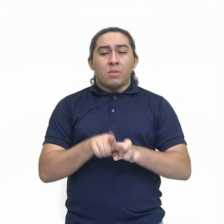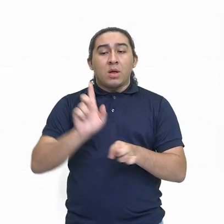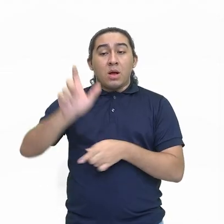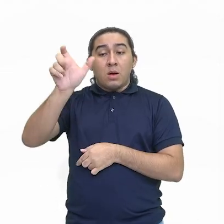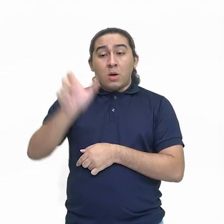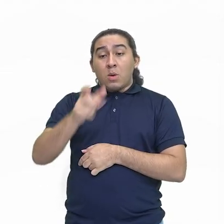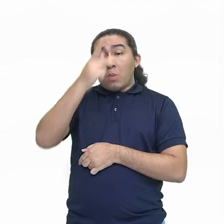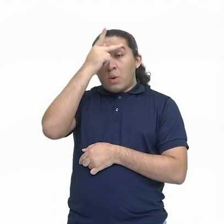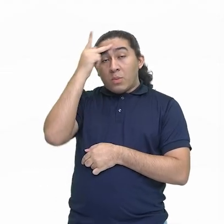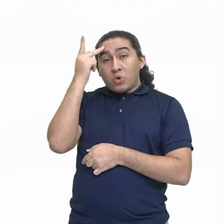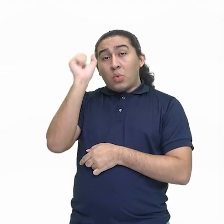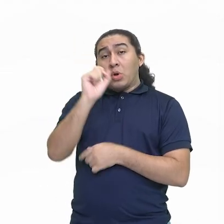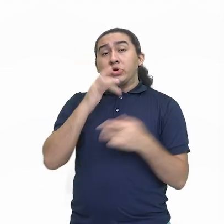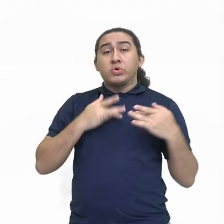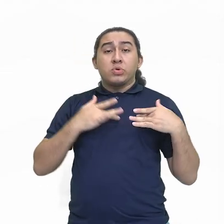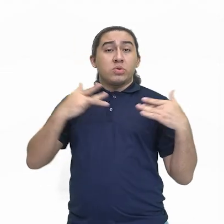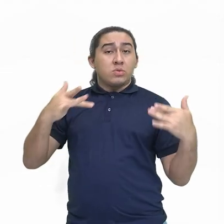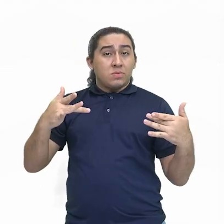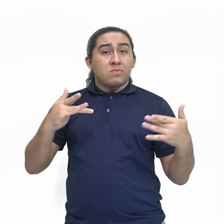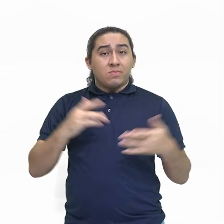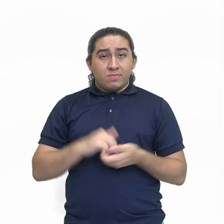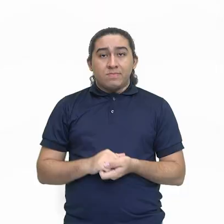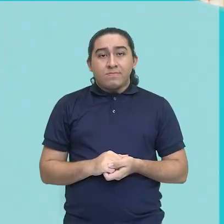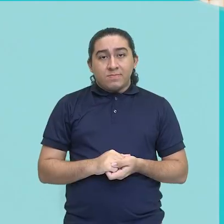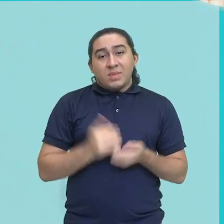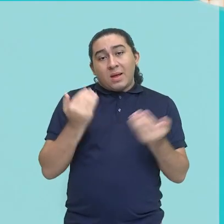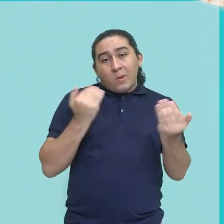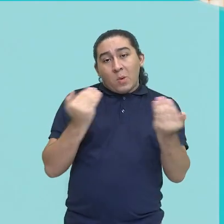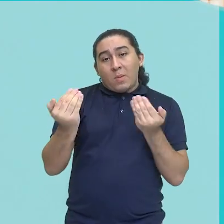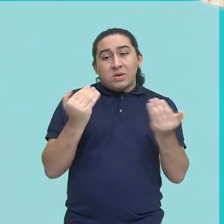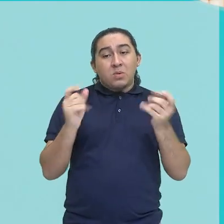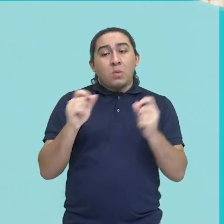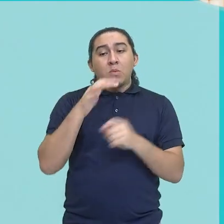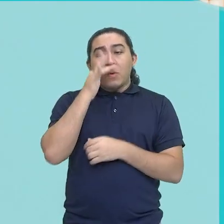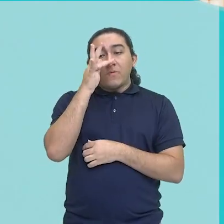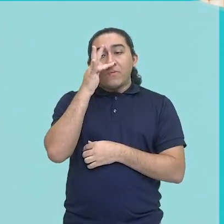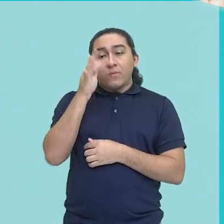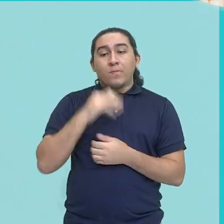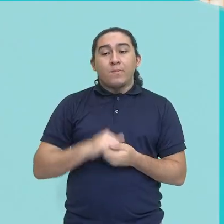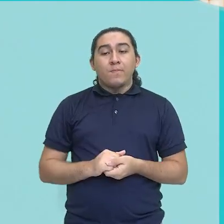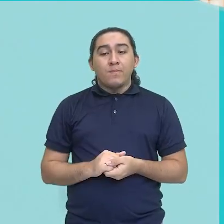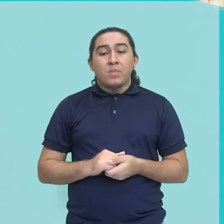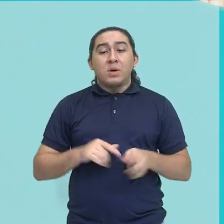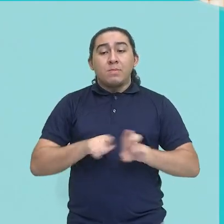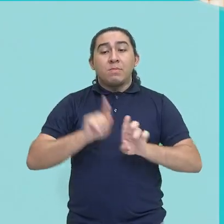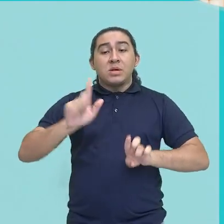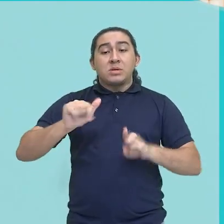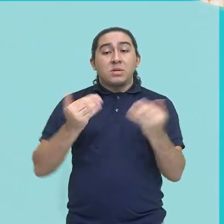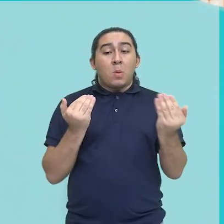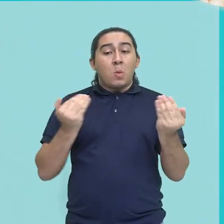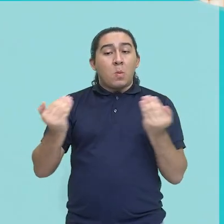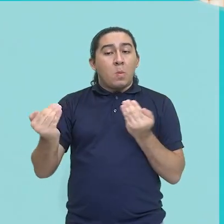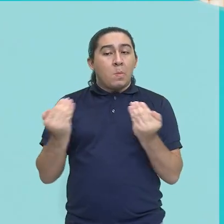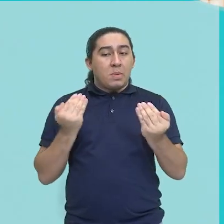pessoa gentil. Então, é comparada com uma rosa. Mas esta comparação é